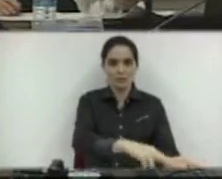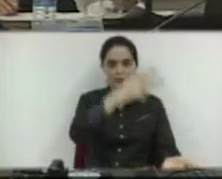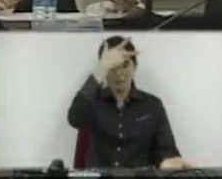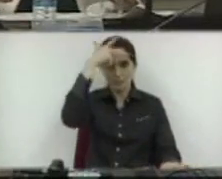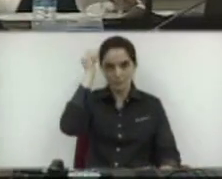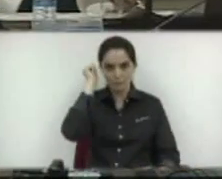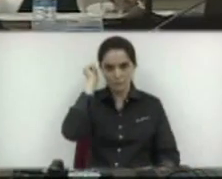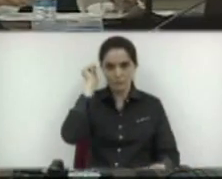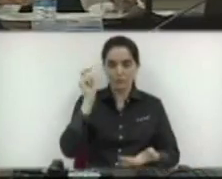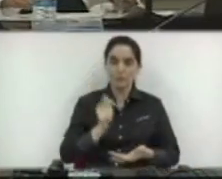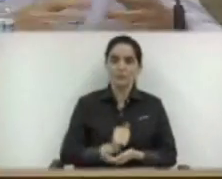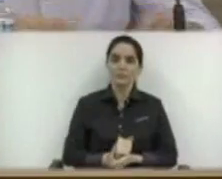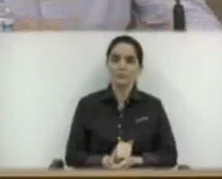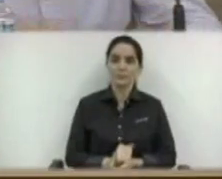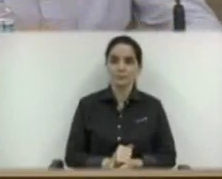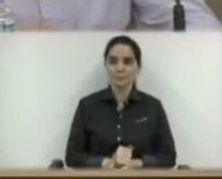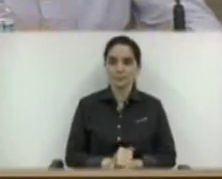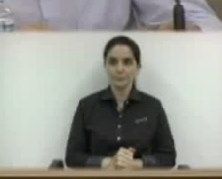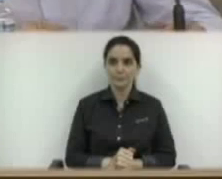Poder Executivo.